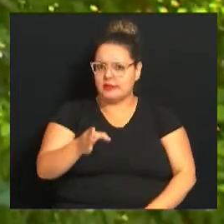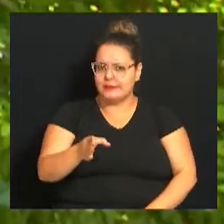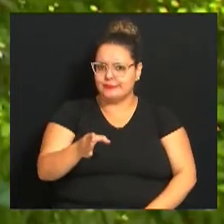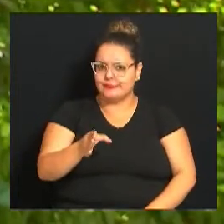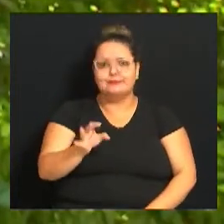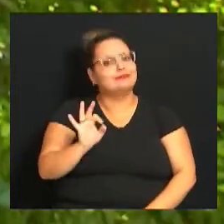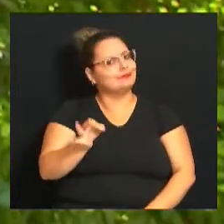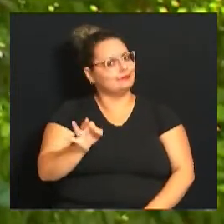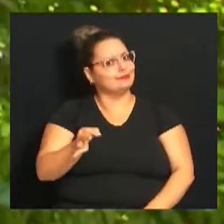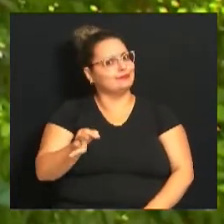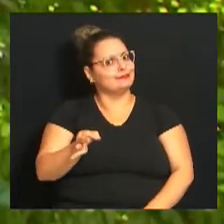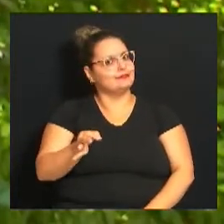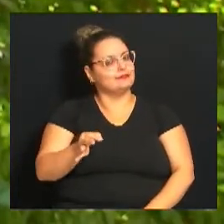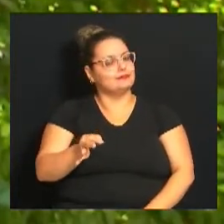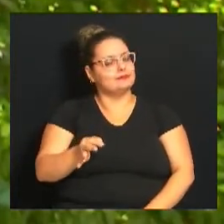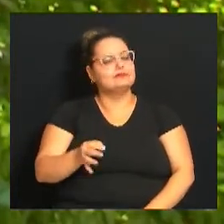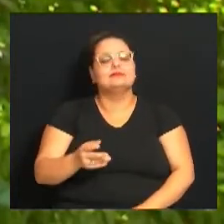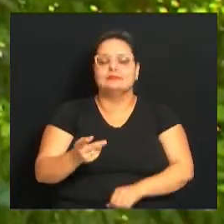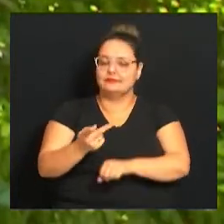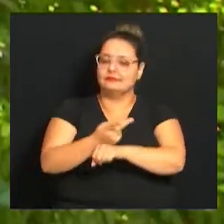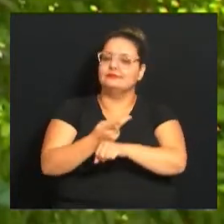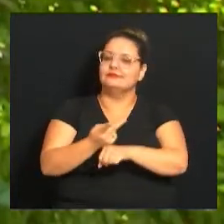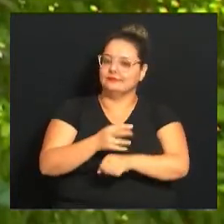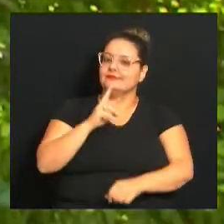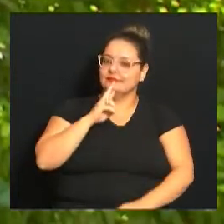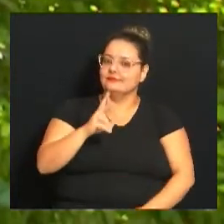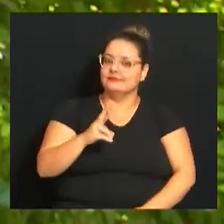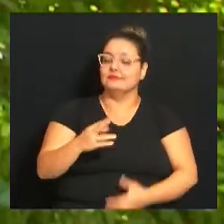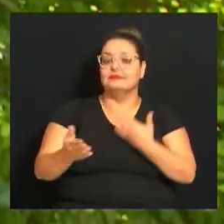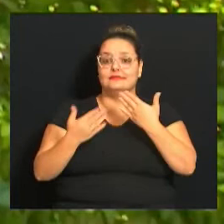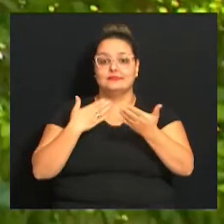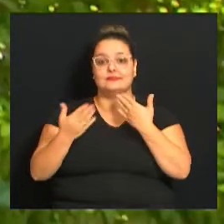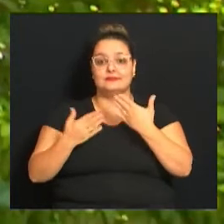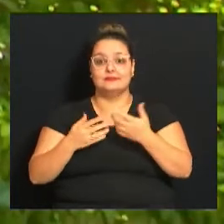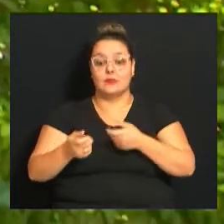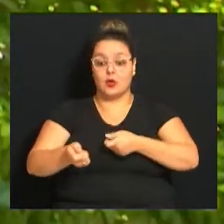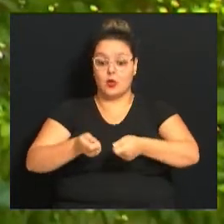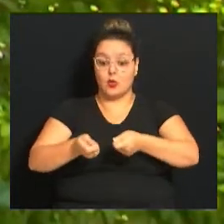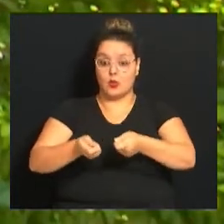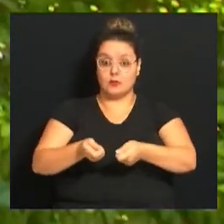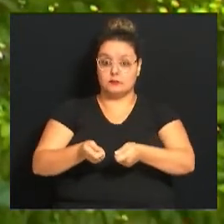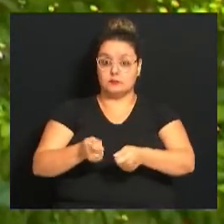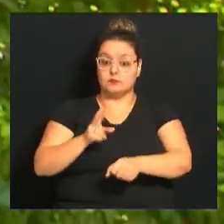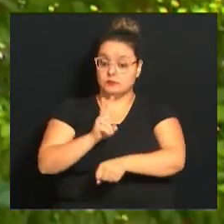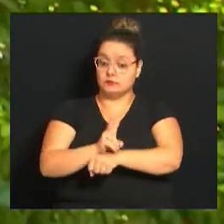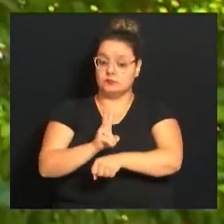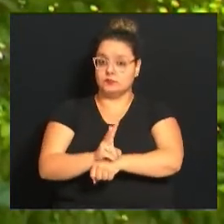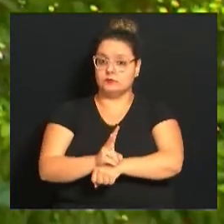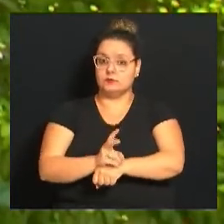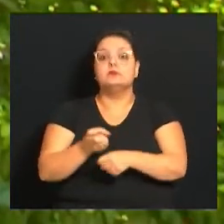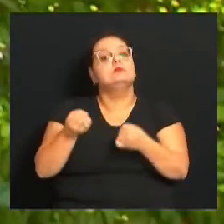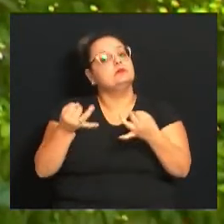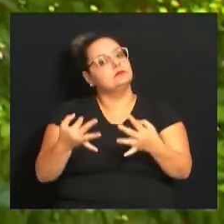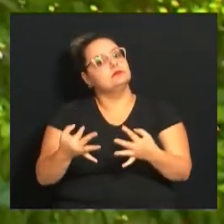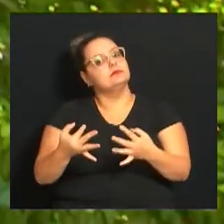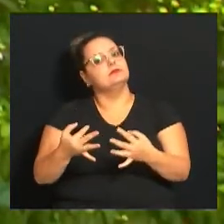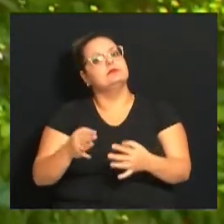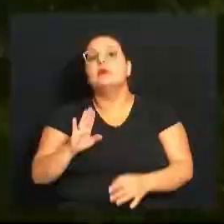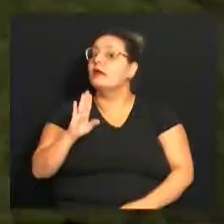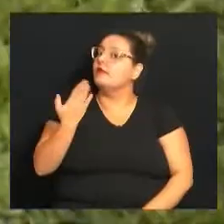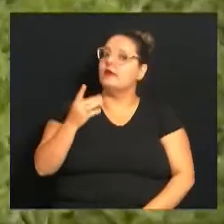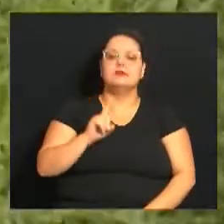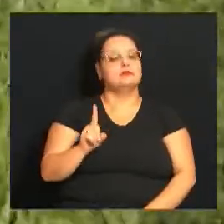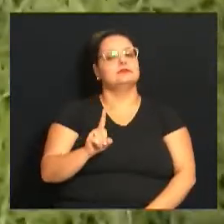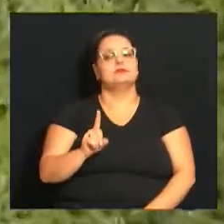certo? Fomos atrás de respostas, conversamos com o adestrador e é ele que vai explicar se é fake ou não ou o que falam por